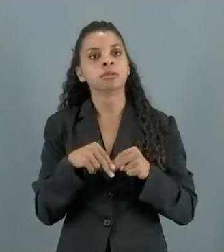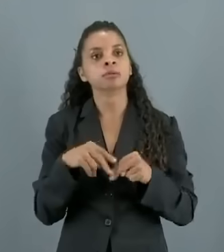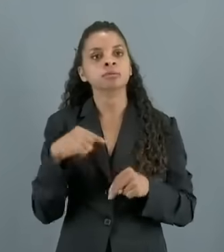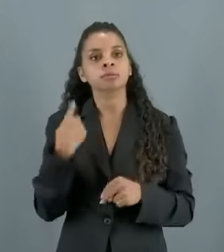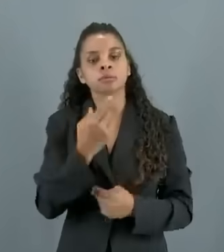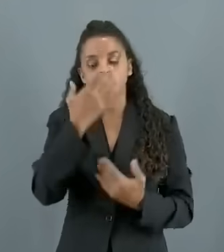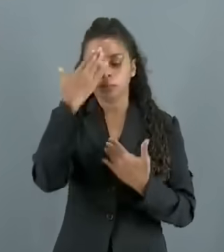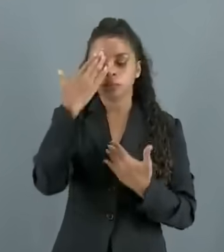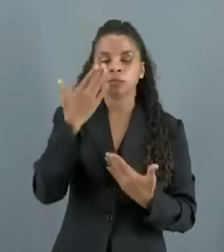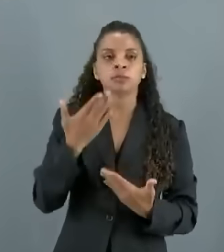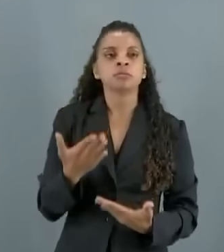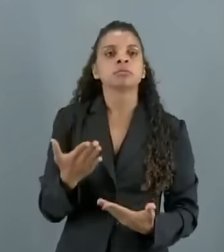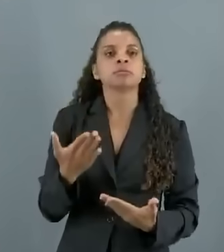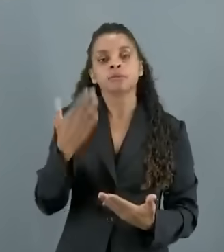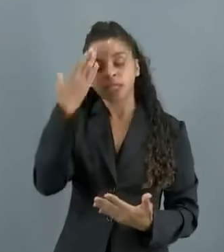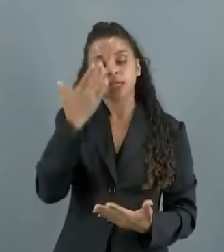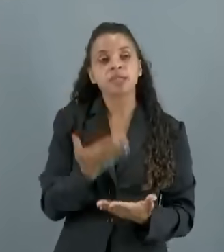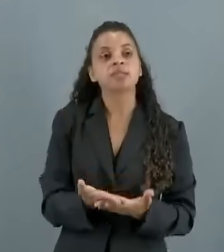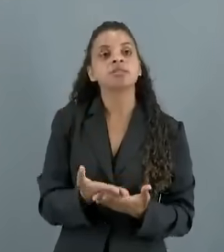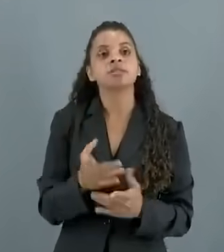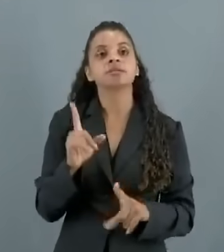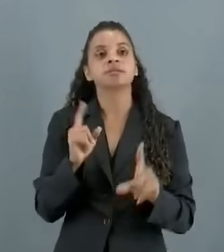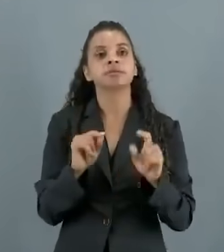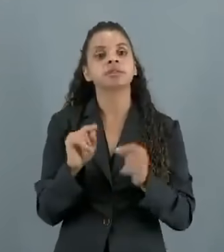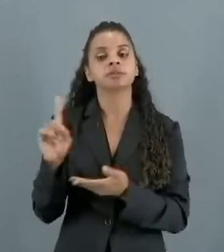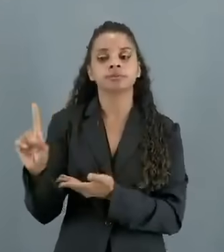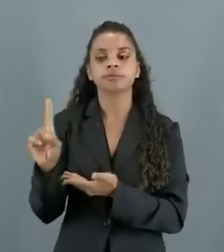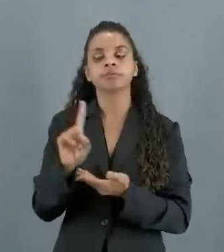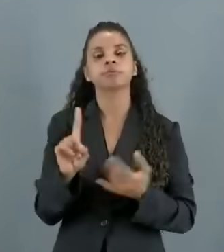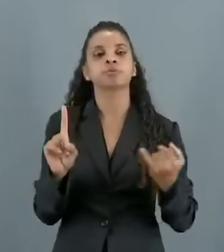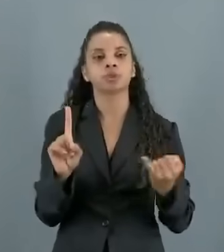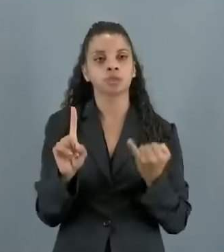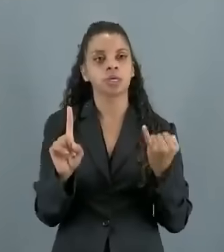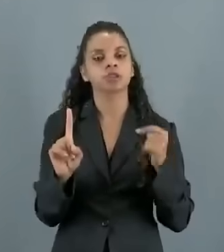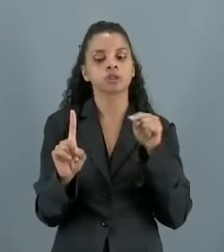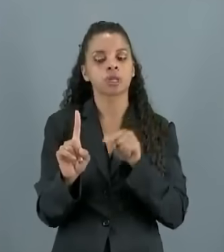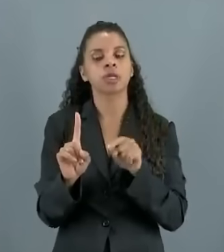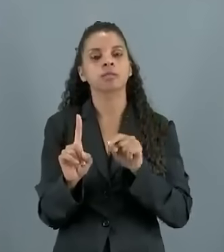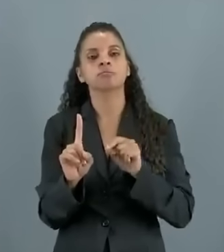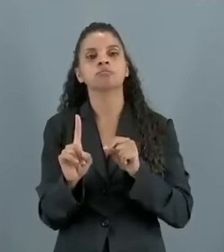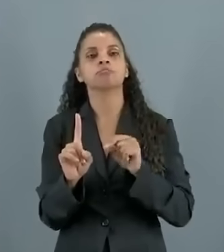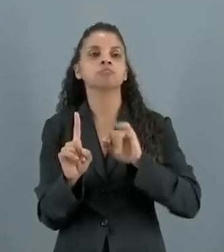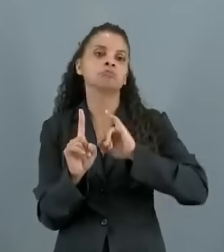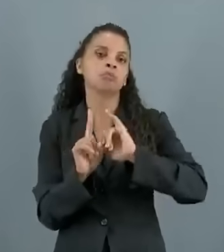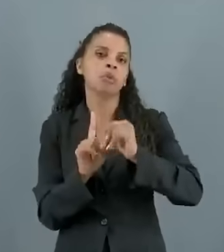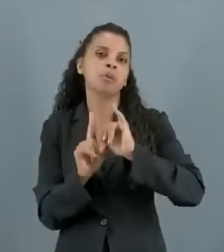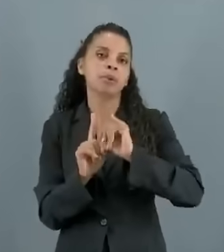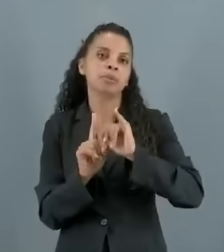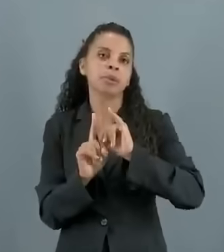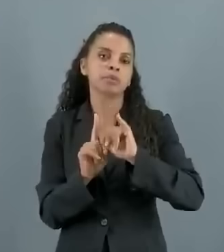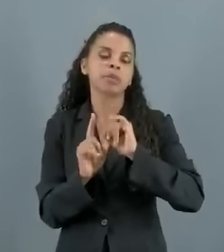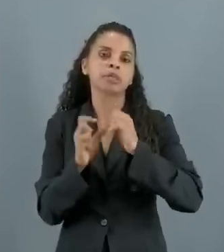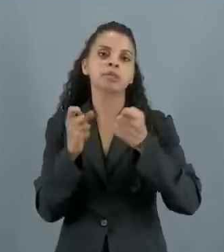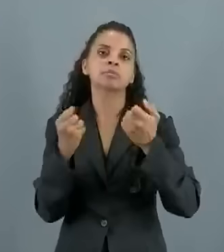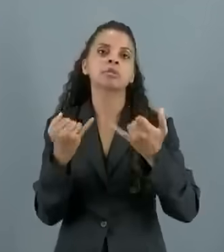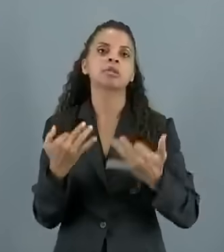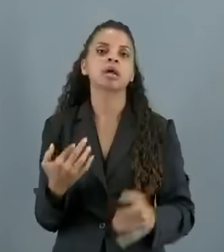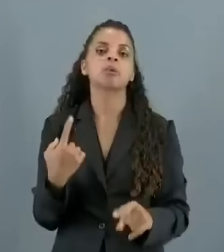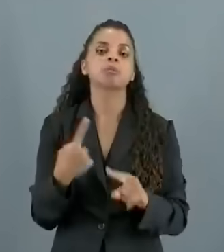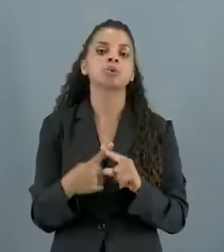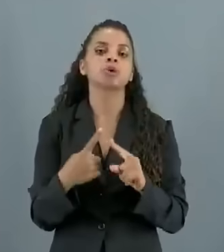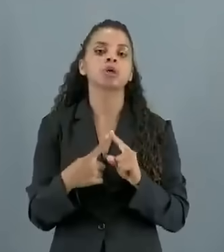que é imperativo a vinda do senhor Jorge Messias para que ele justifique por que dessa